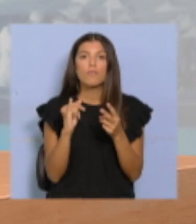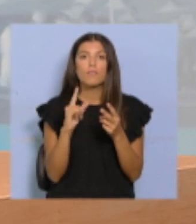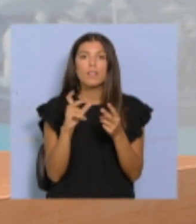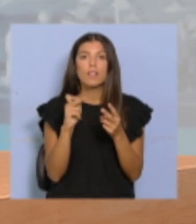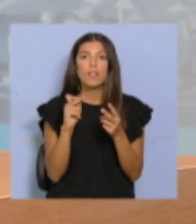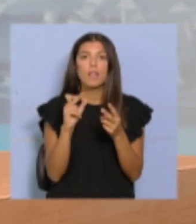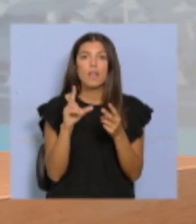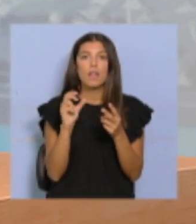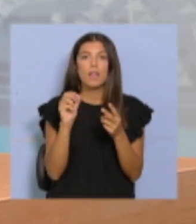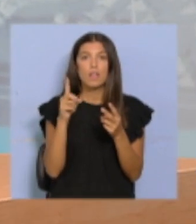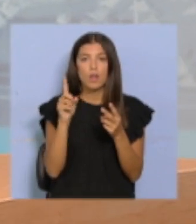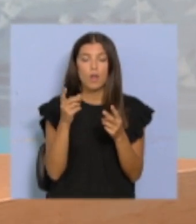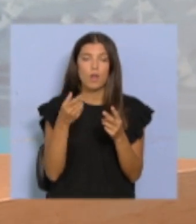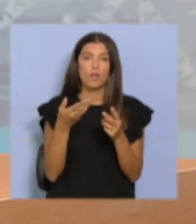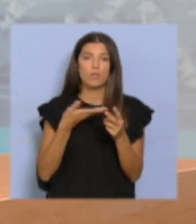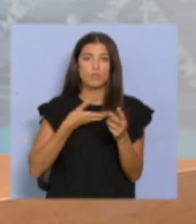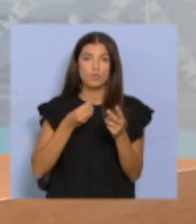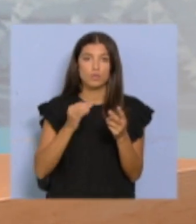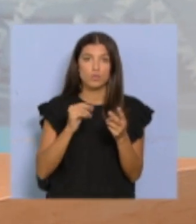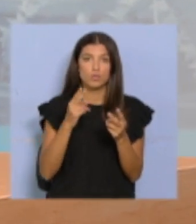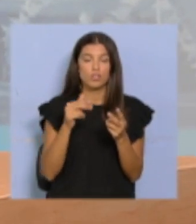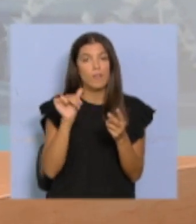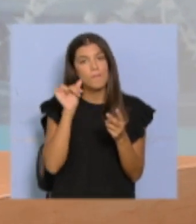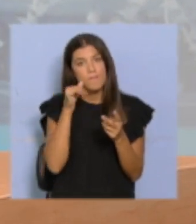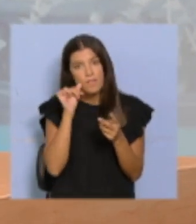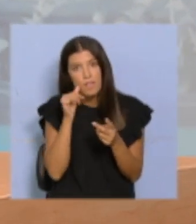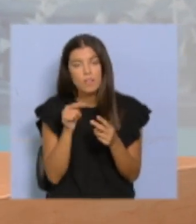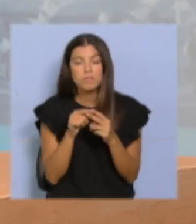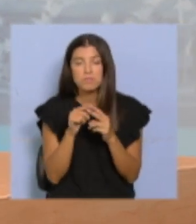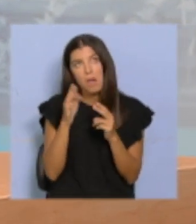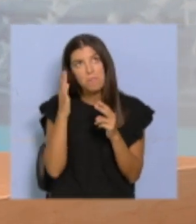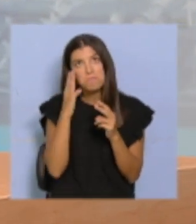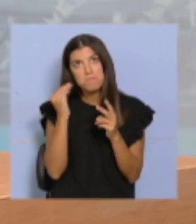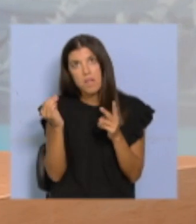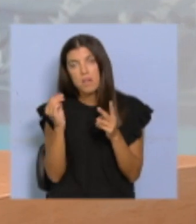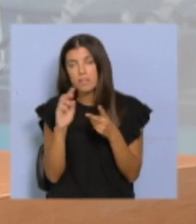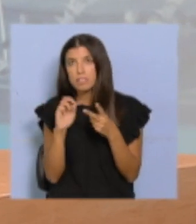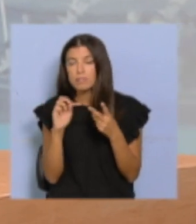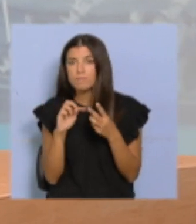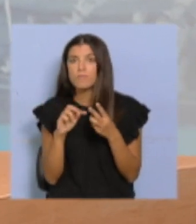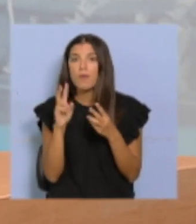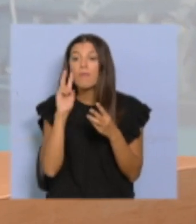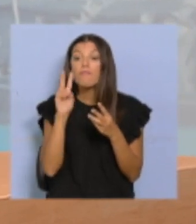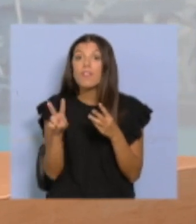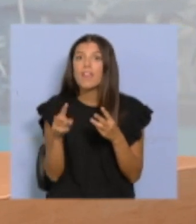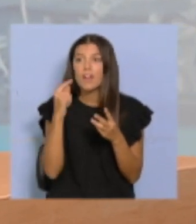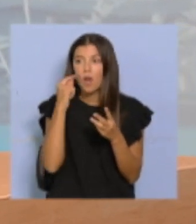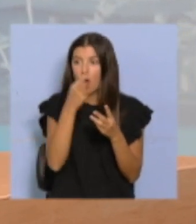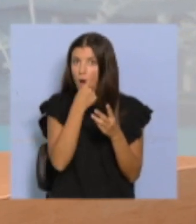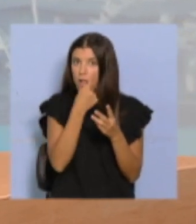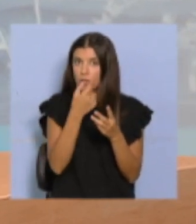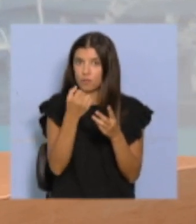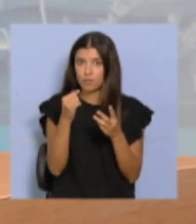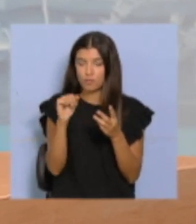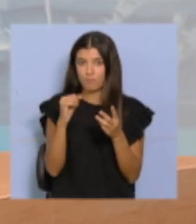suponho, agora estou aqui se não me falha a memória, para ver com os seus próprios olhos o que é